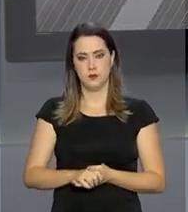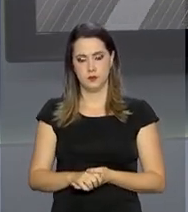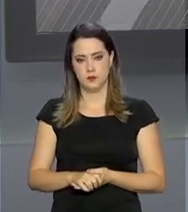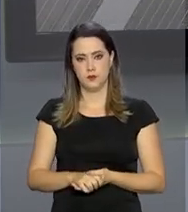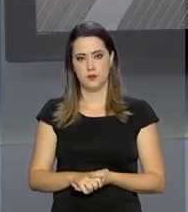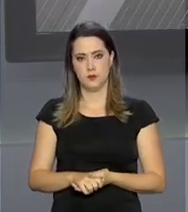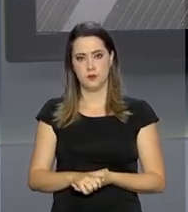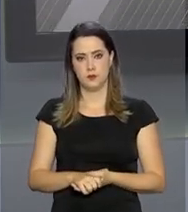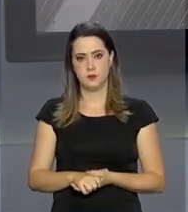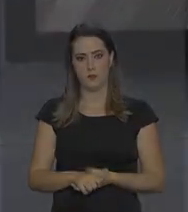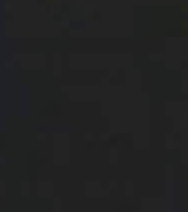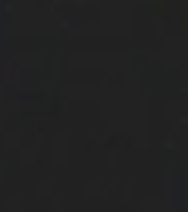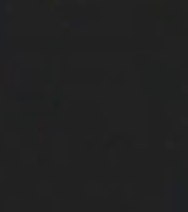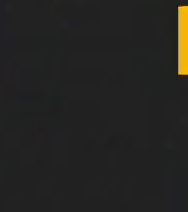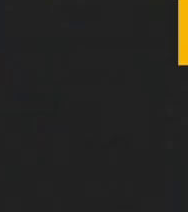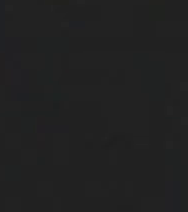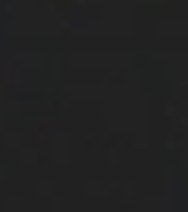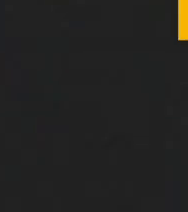federal